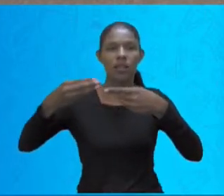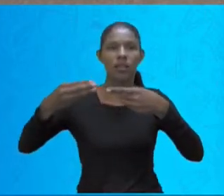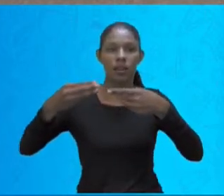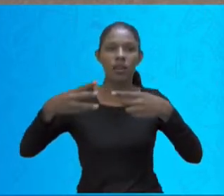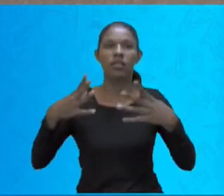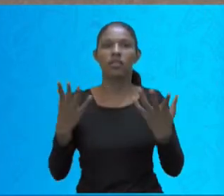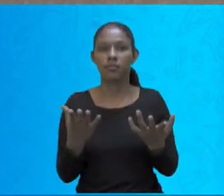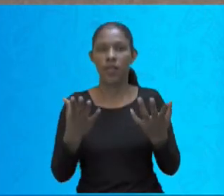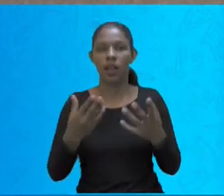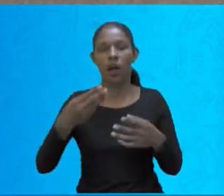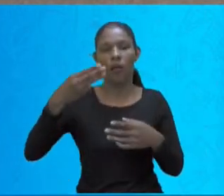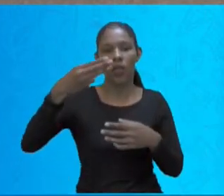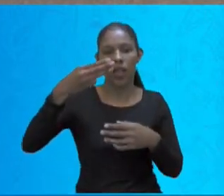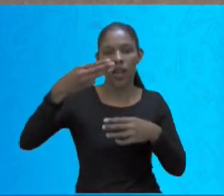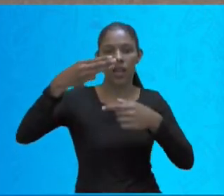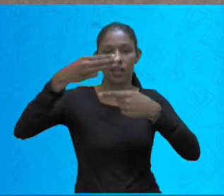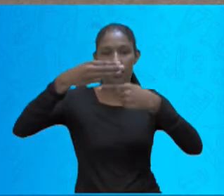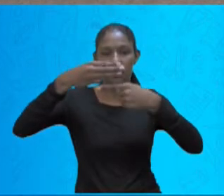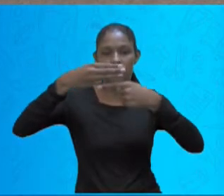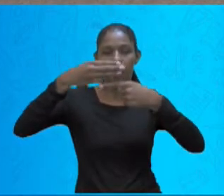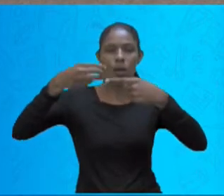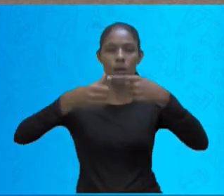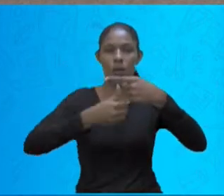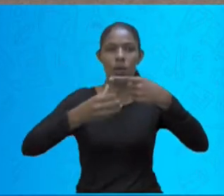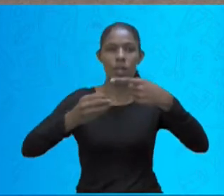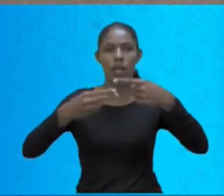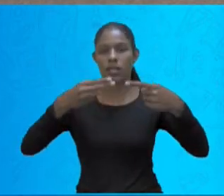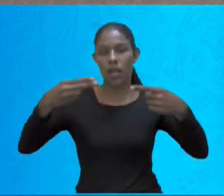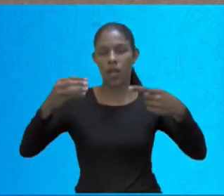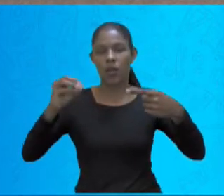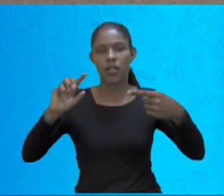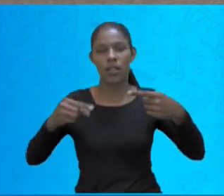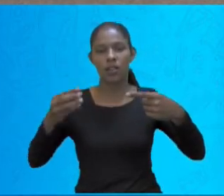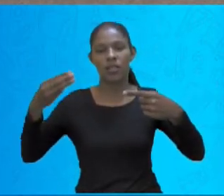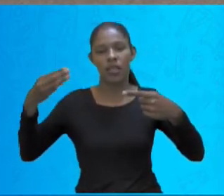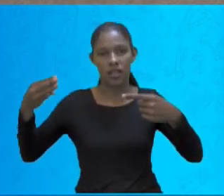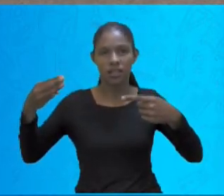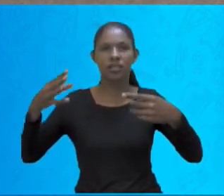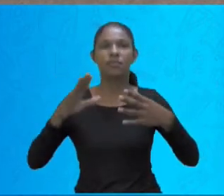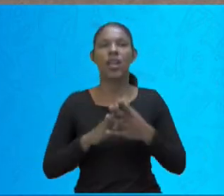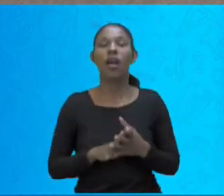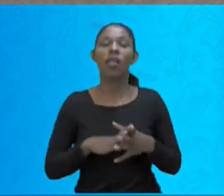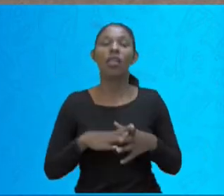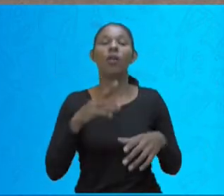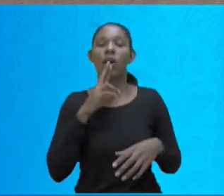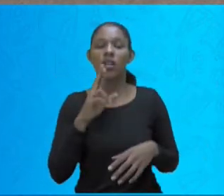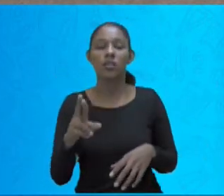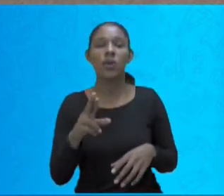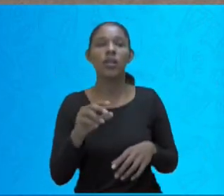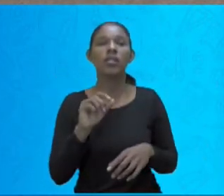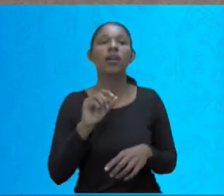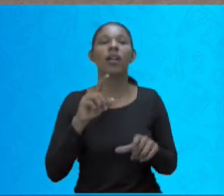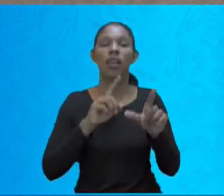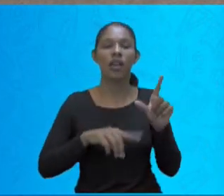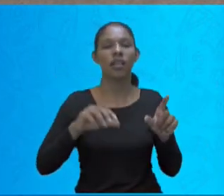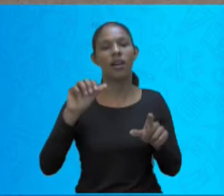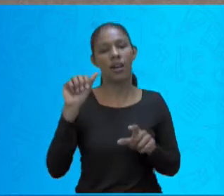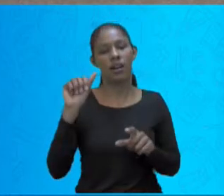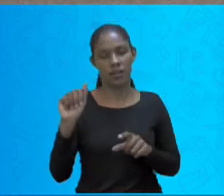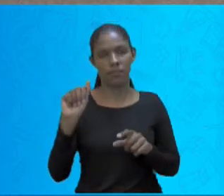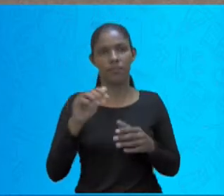A. O primeiro valor eu encontrei 9, o segundo valor eu encontrei 0,3.